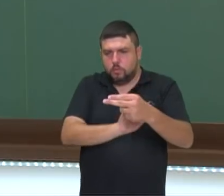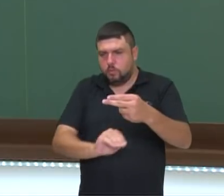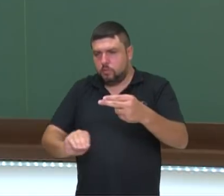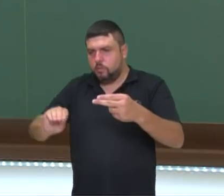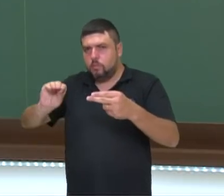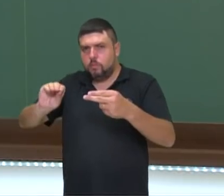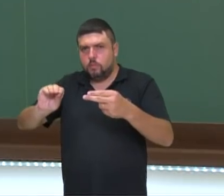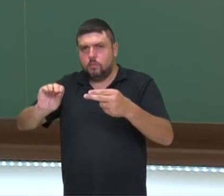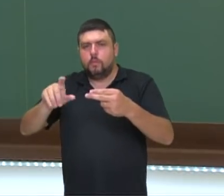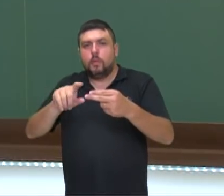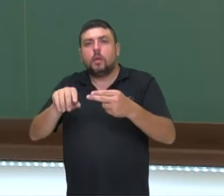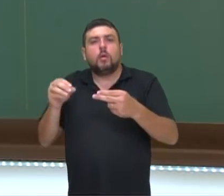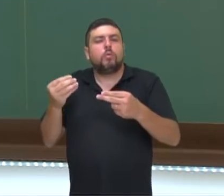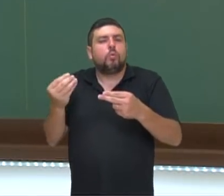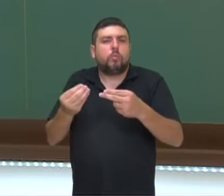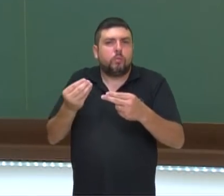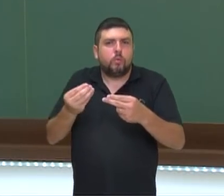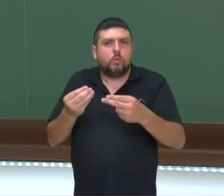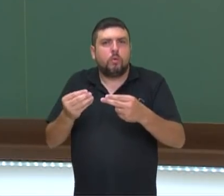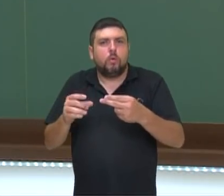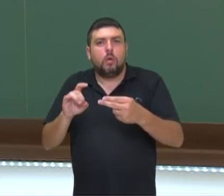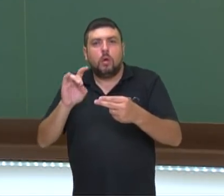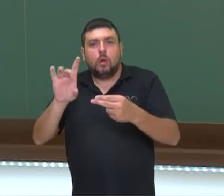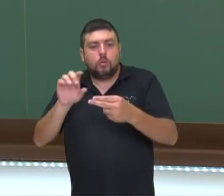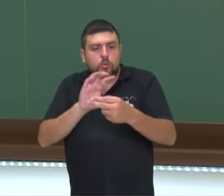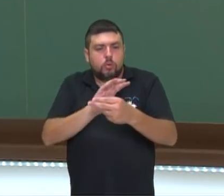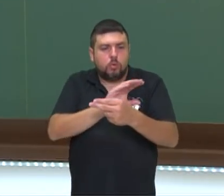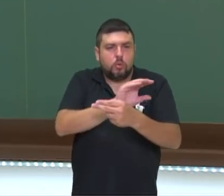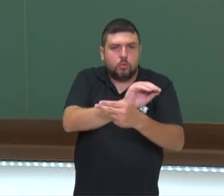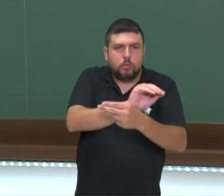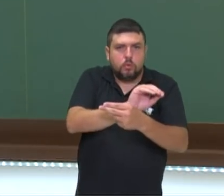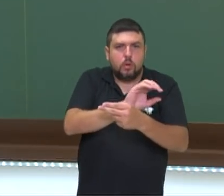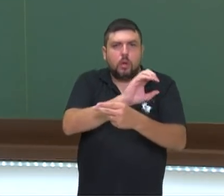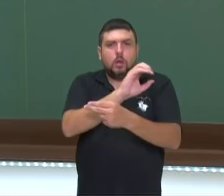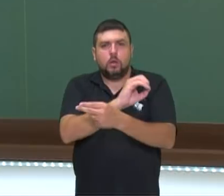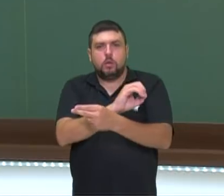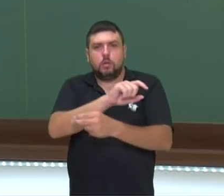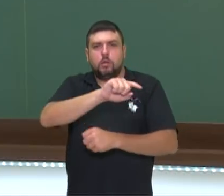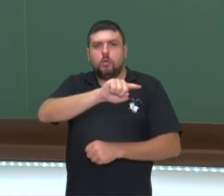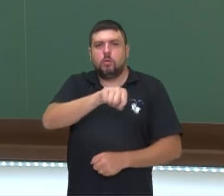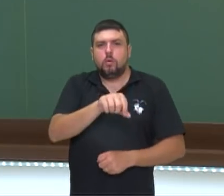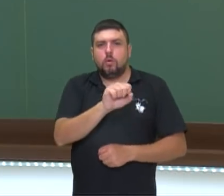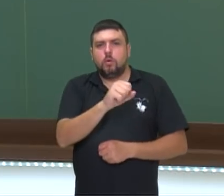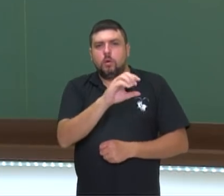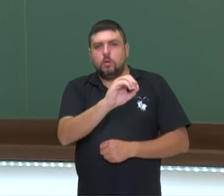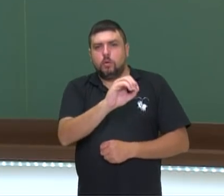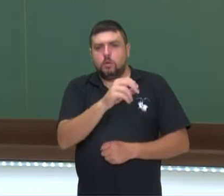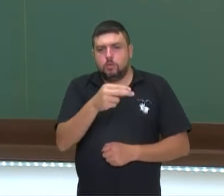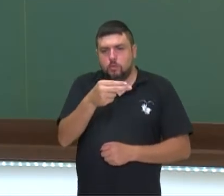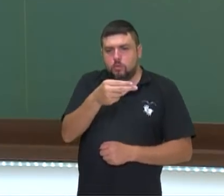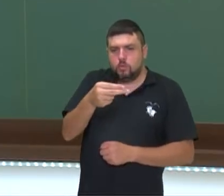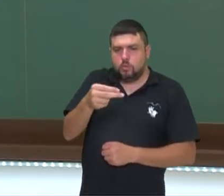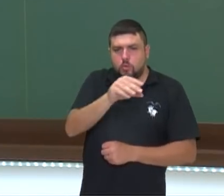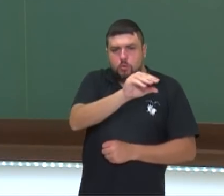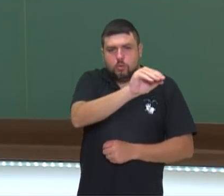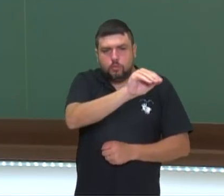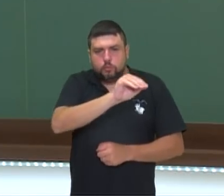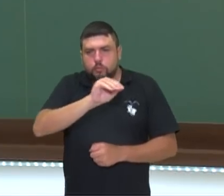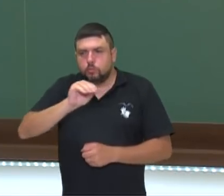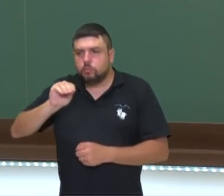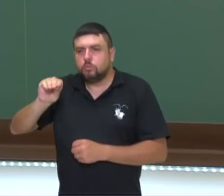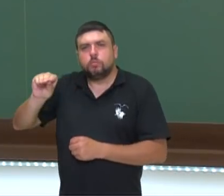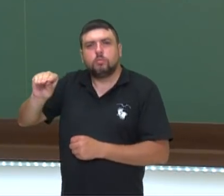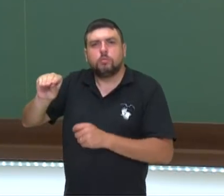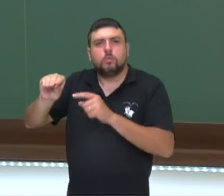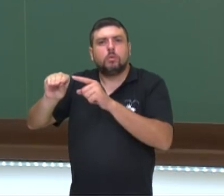não é passar, é simplesmente eu tirei 0,80 aqui e tirei 0,80 aqui da igualdade.